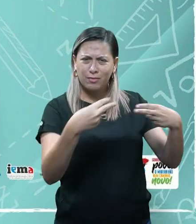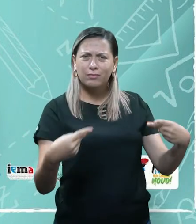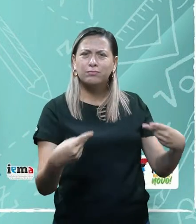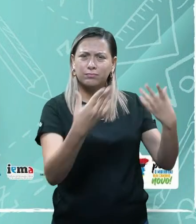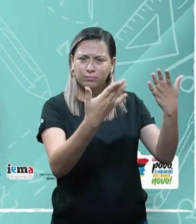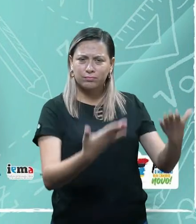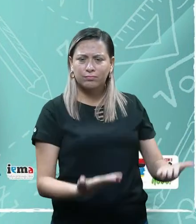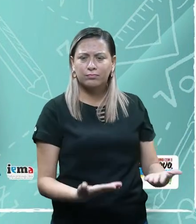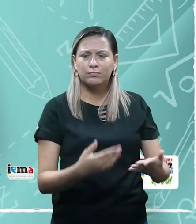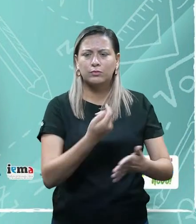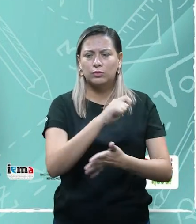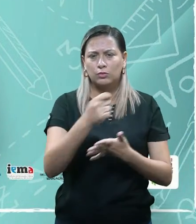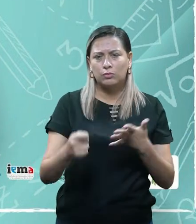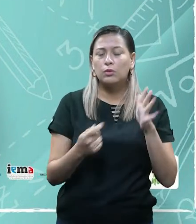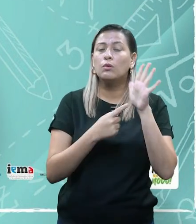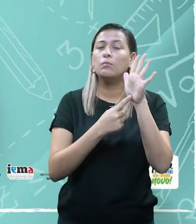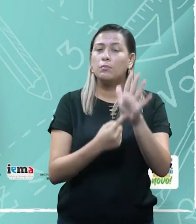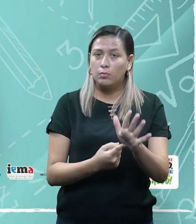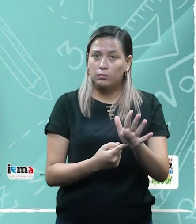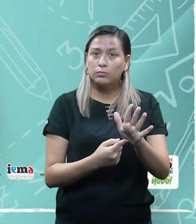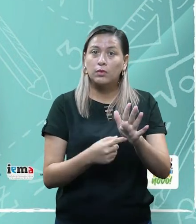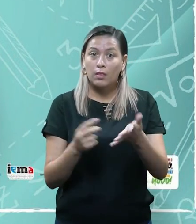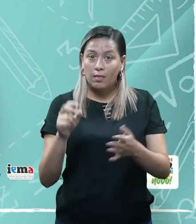tudo marcado no teu